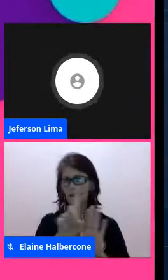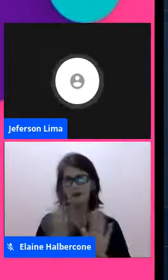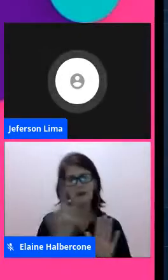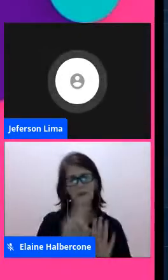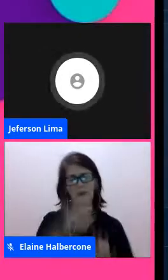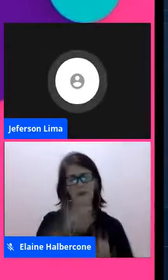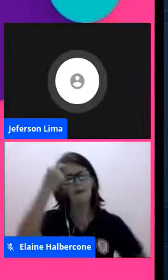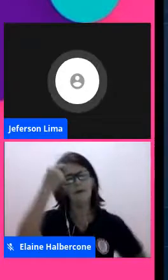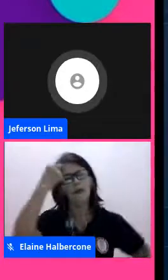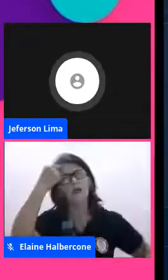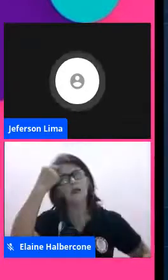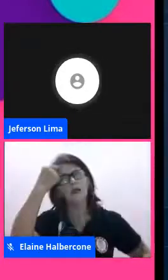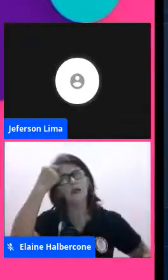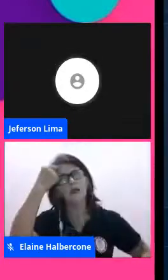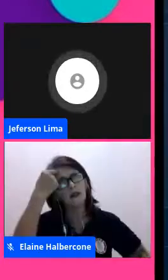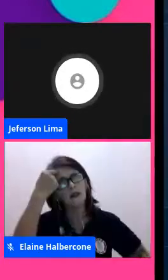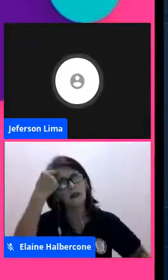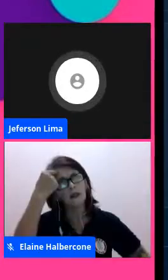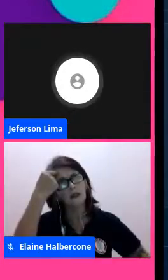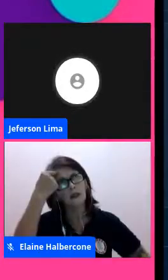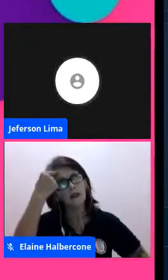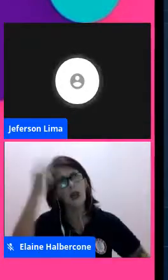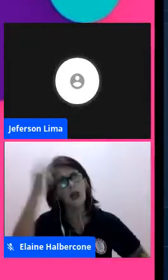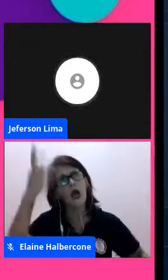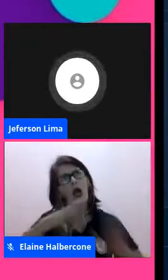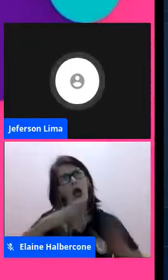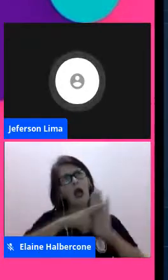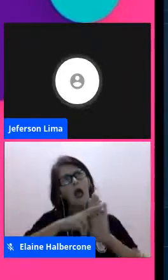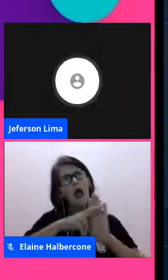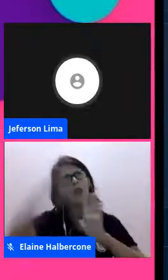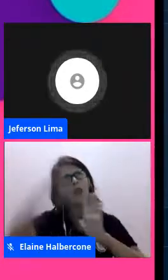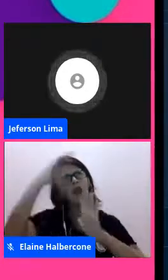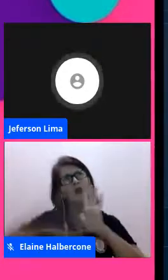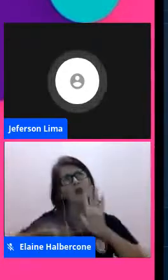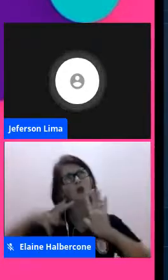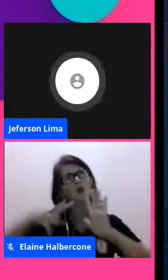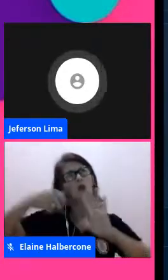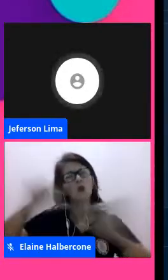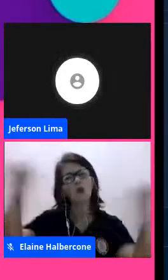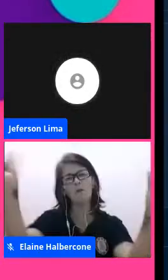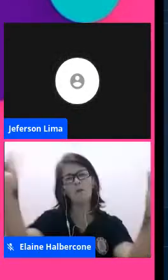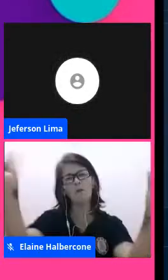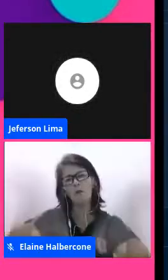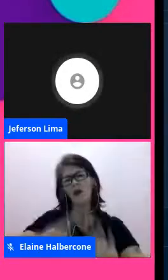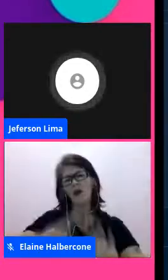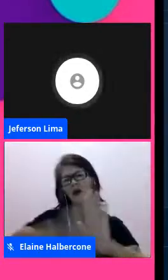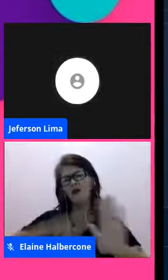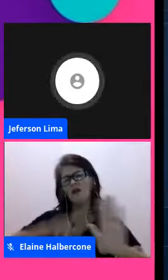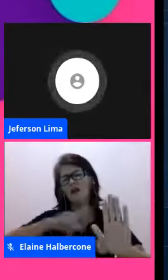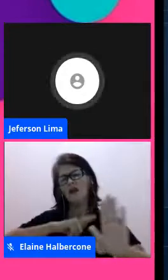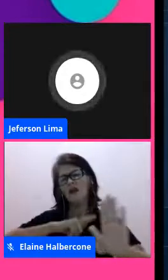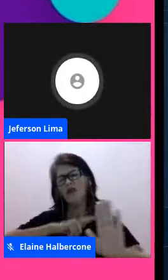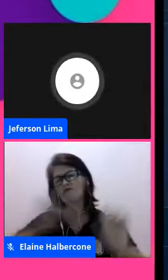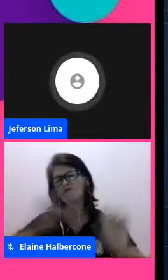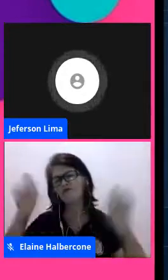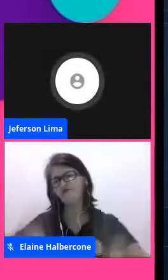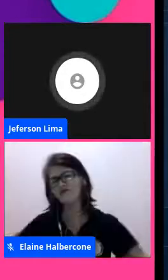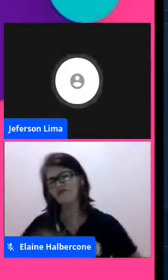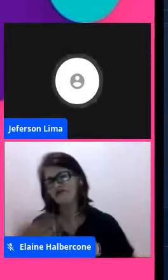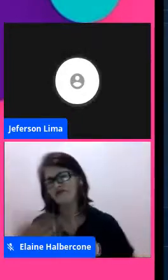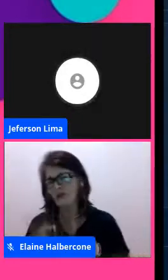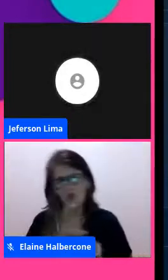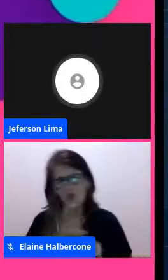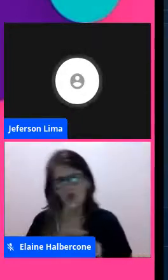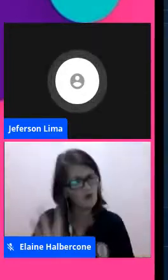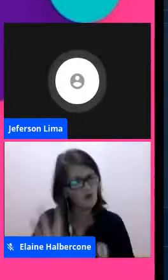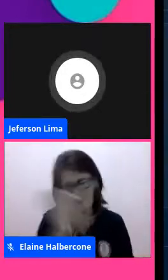Pense aí, se a gente não colocar regras, permitir leitura em tudo, isso é a pior regra que existe, certo? E não é isso novamente que a